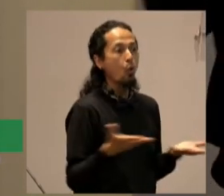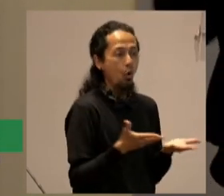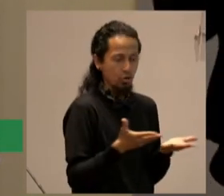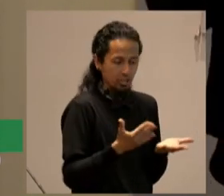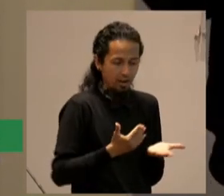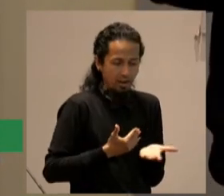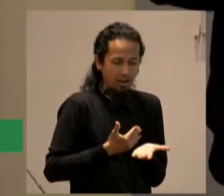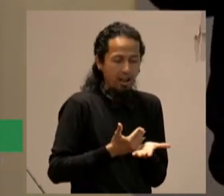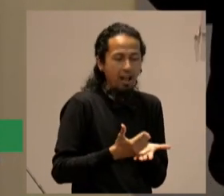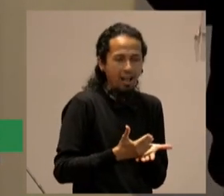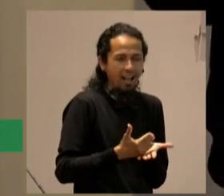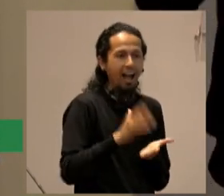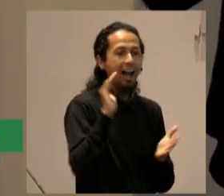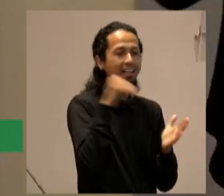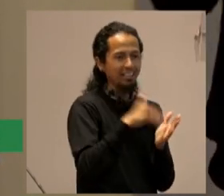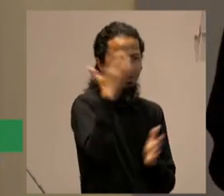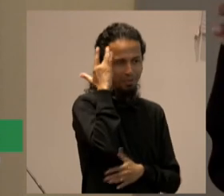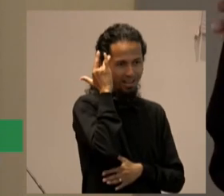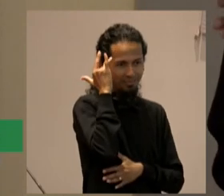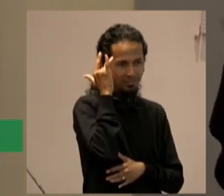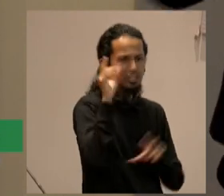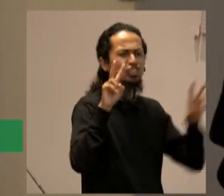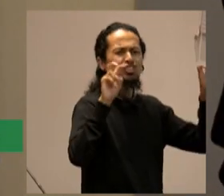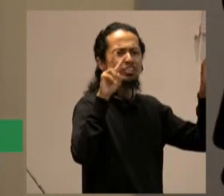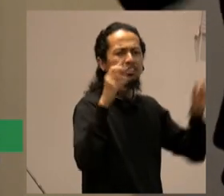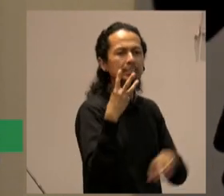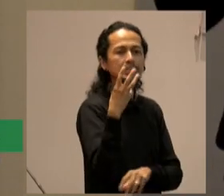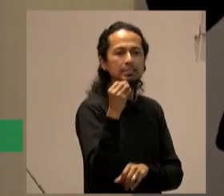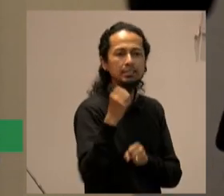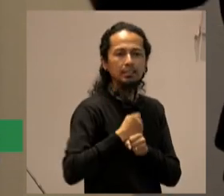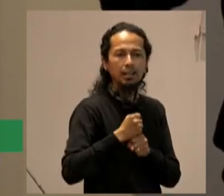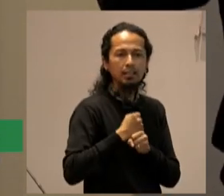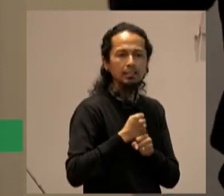amanhã. Intitulado 30 anos da Lei